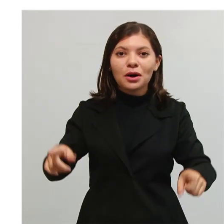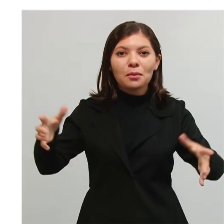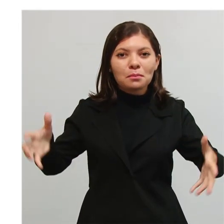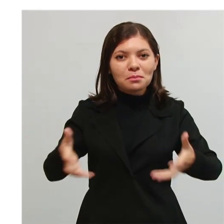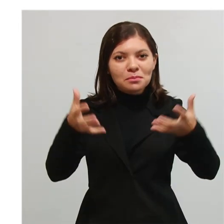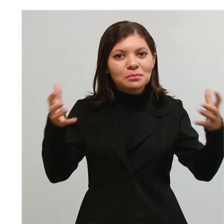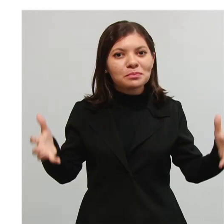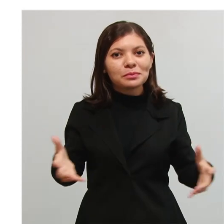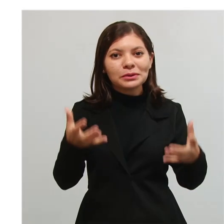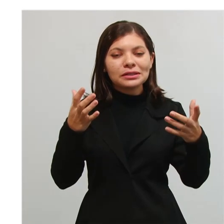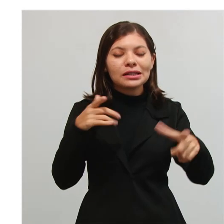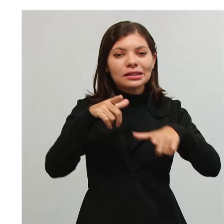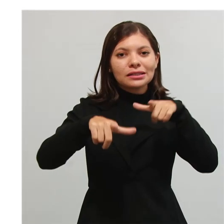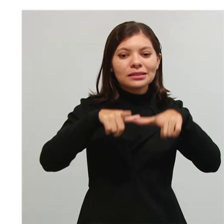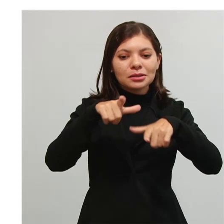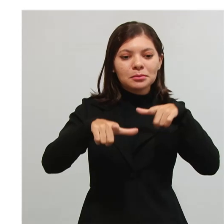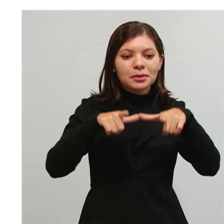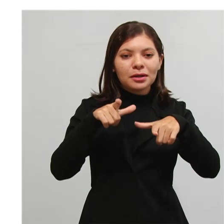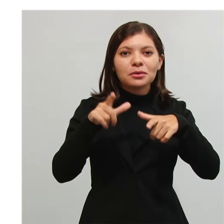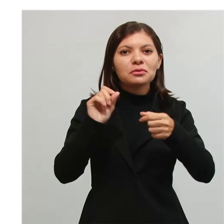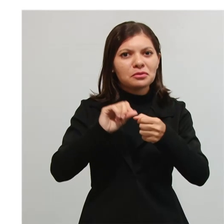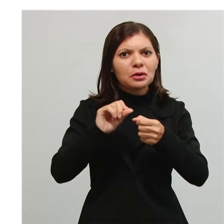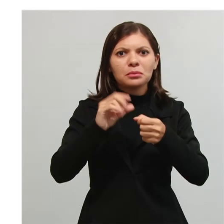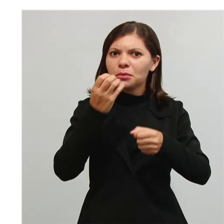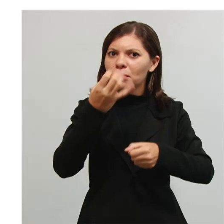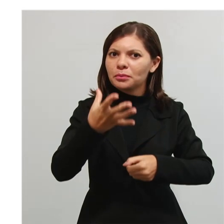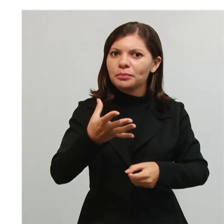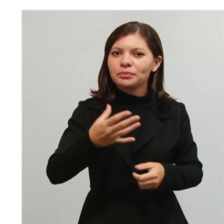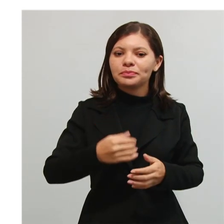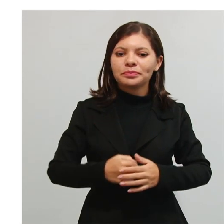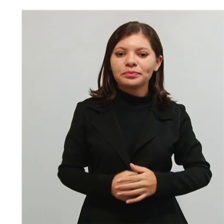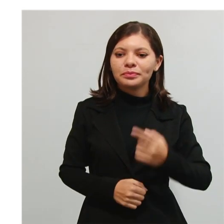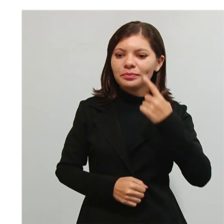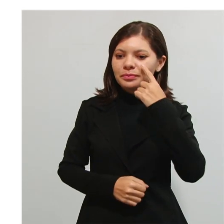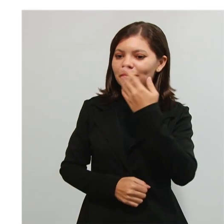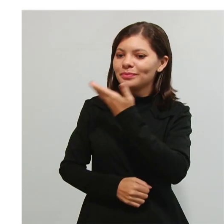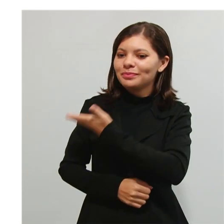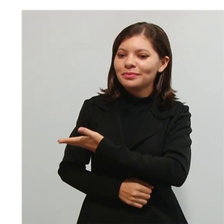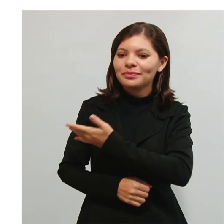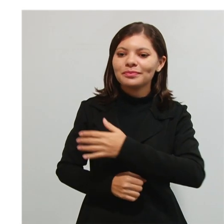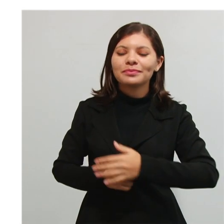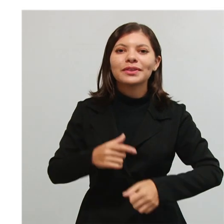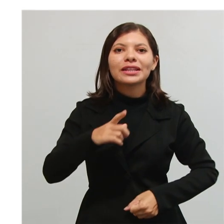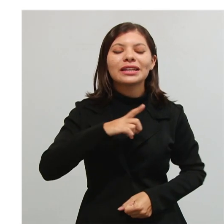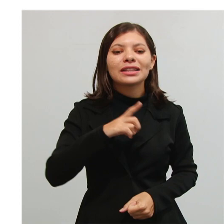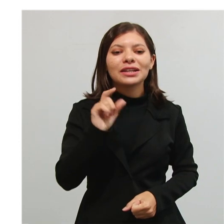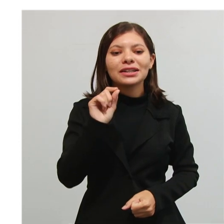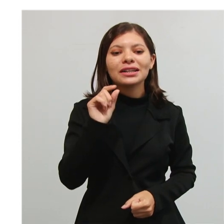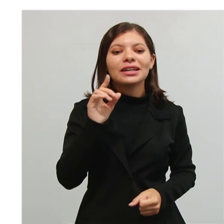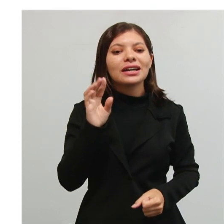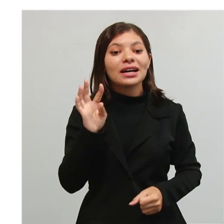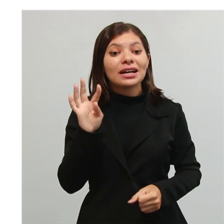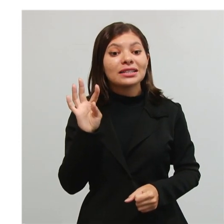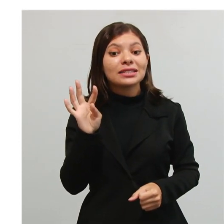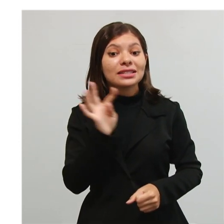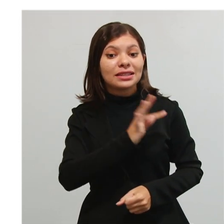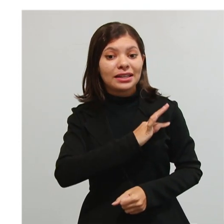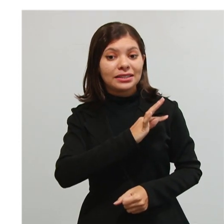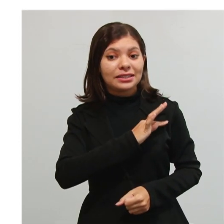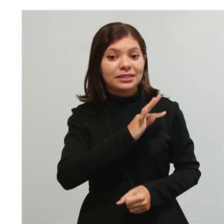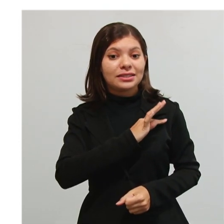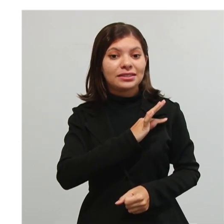a ser executado por ele na sequência nós temos Então as técnicas de